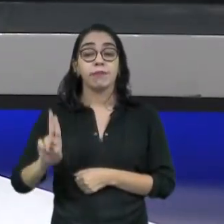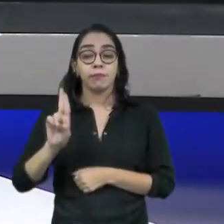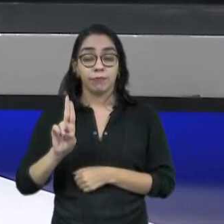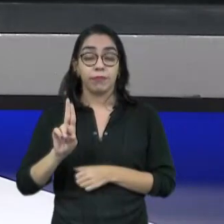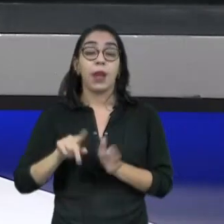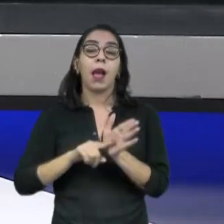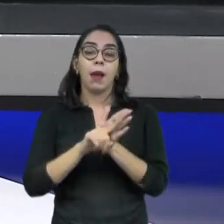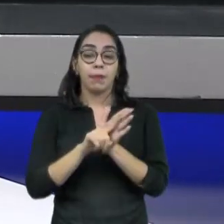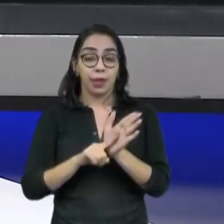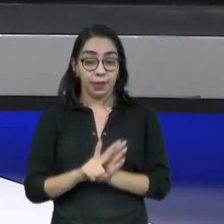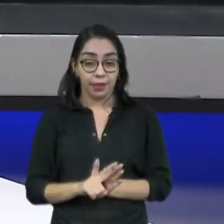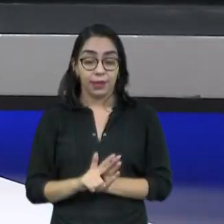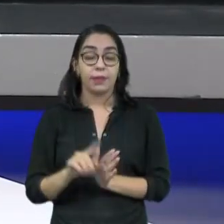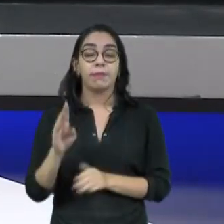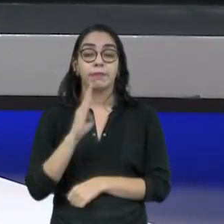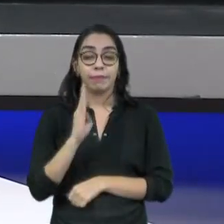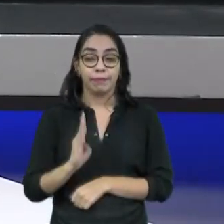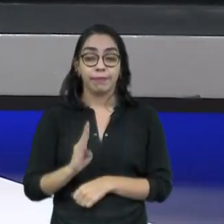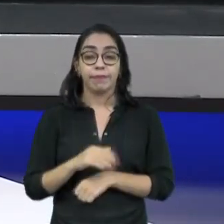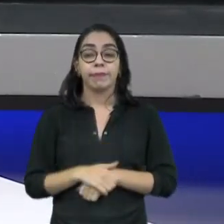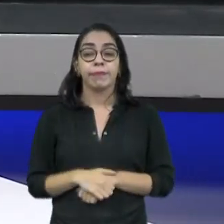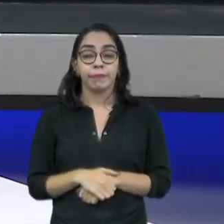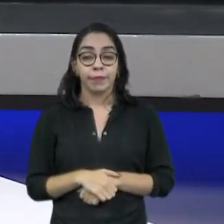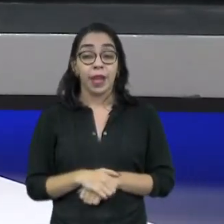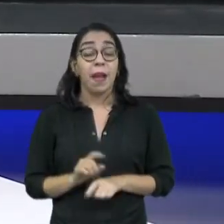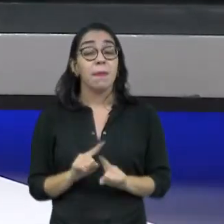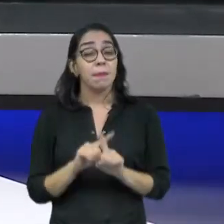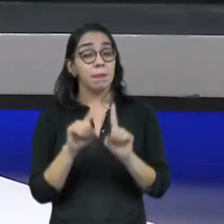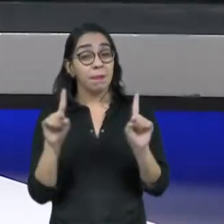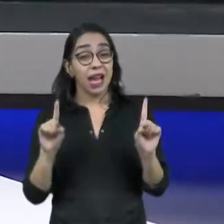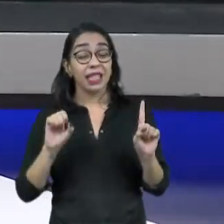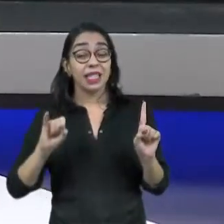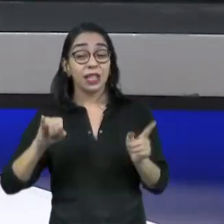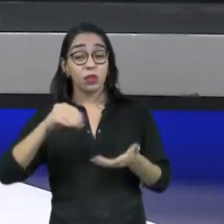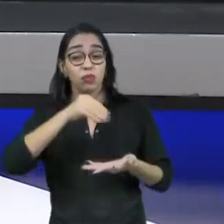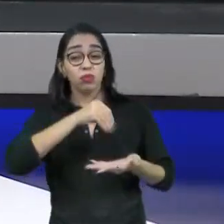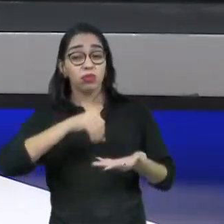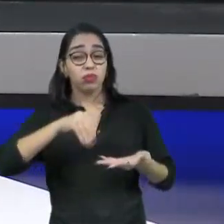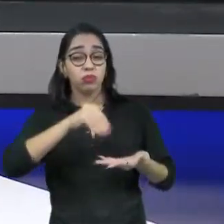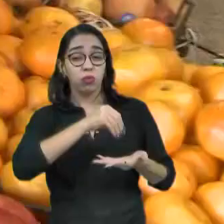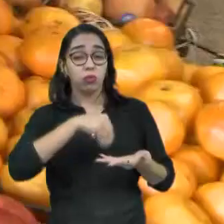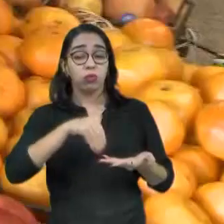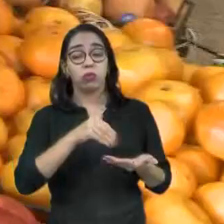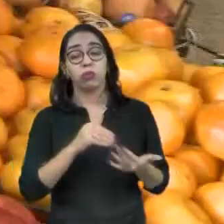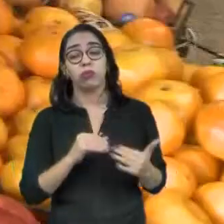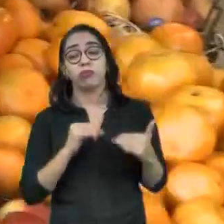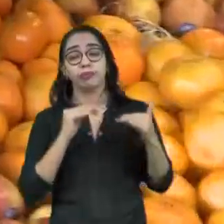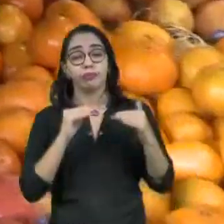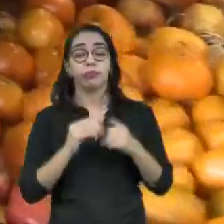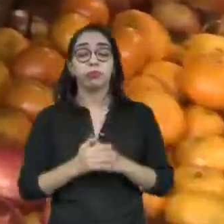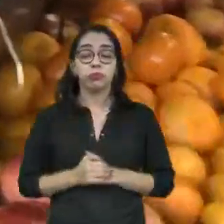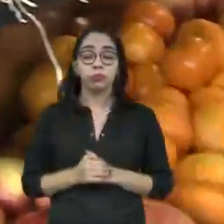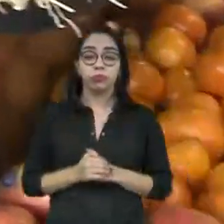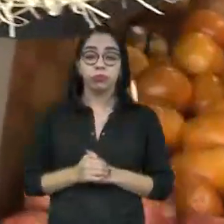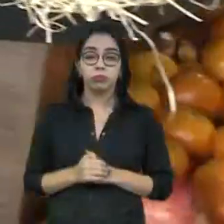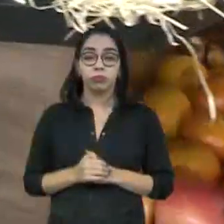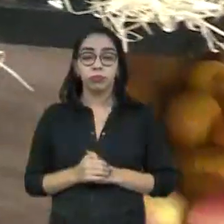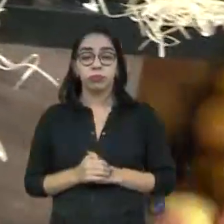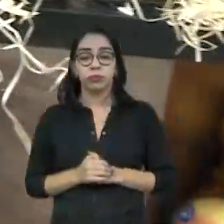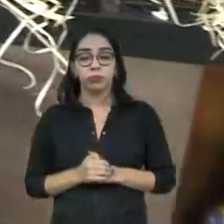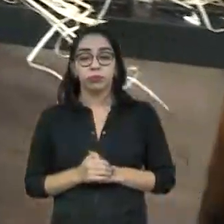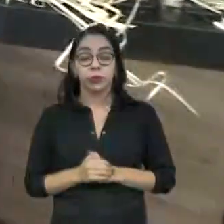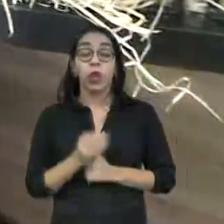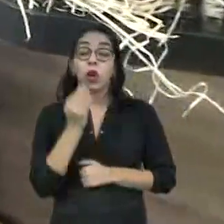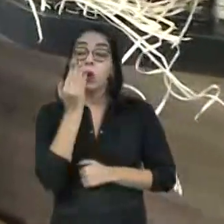familiares o problema é quando o produto é usado em excesso muitos